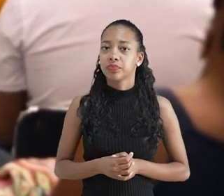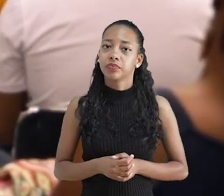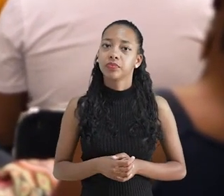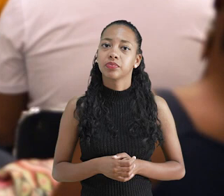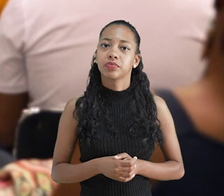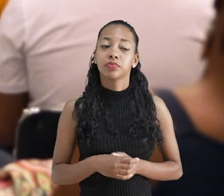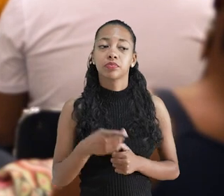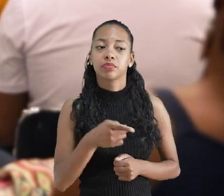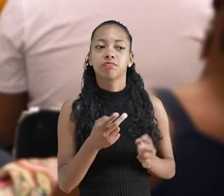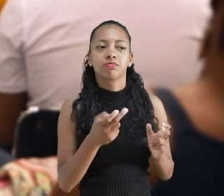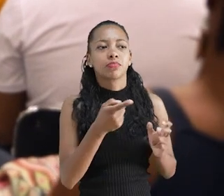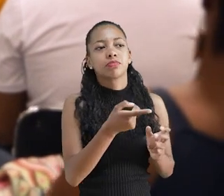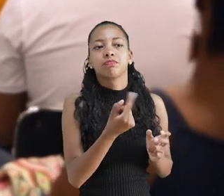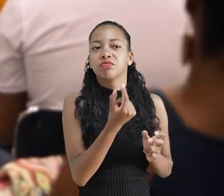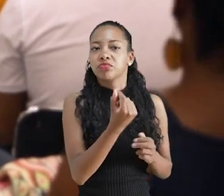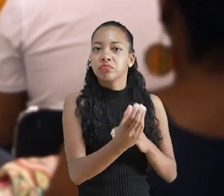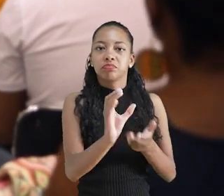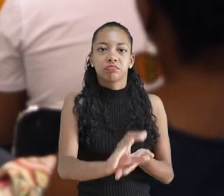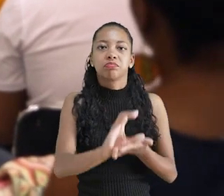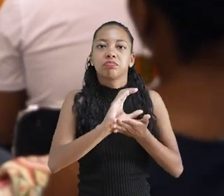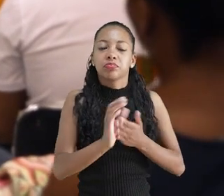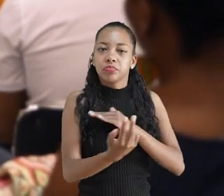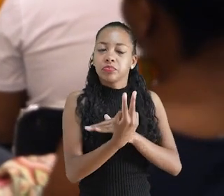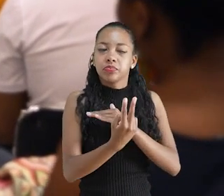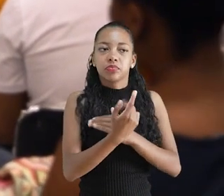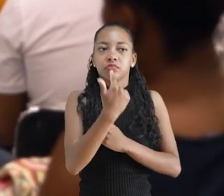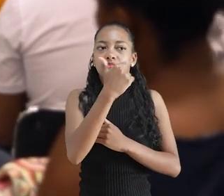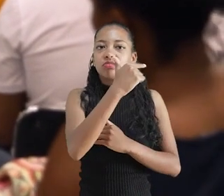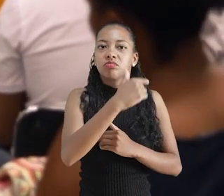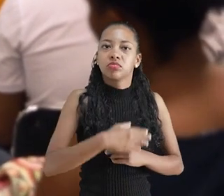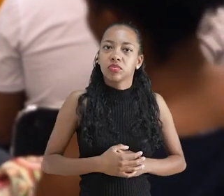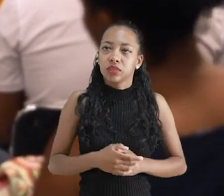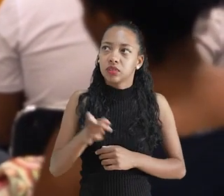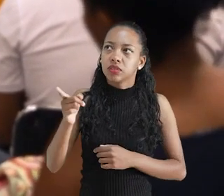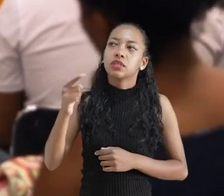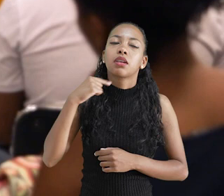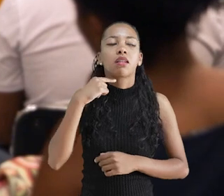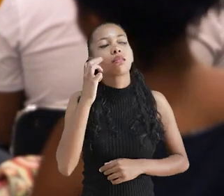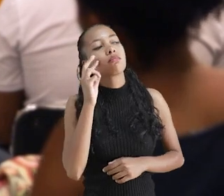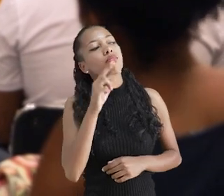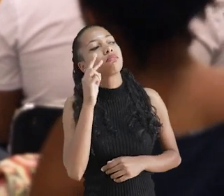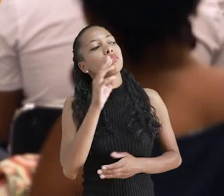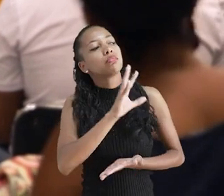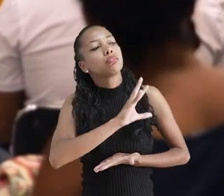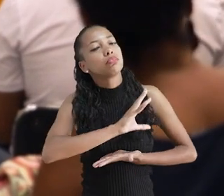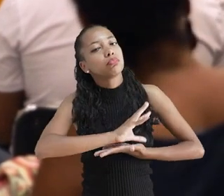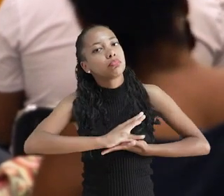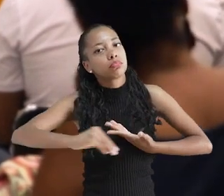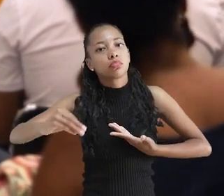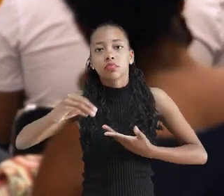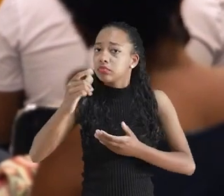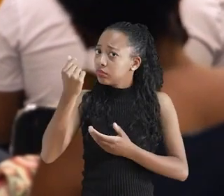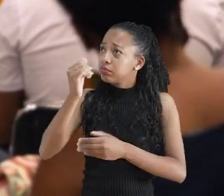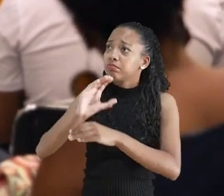cinema Continua sem ter financiamento e esse modelo tá servindo de modelo para financiamento de grandes produtoras Então